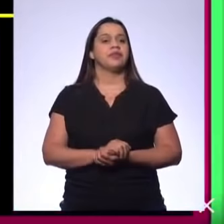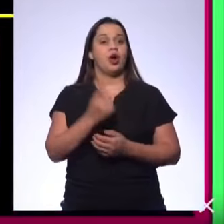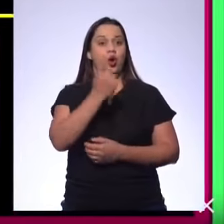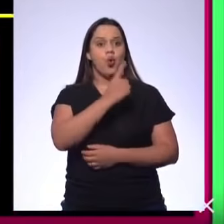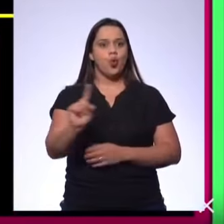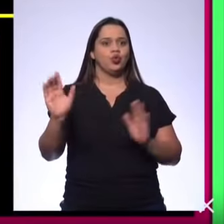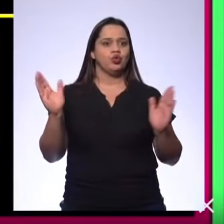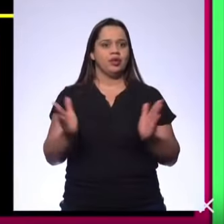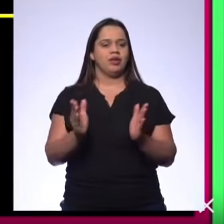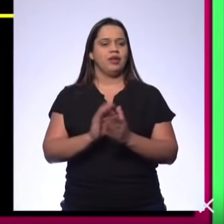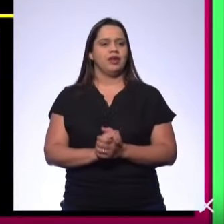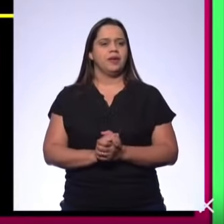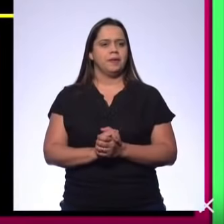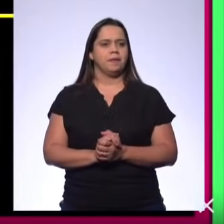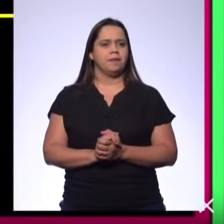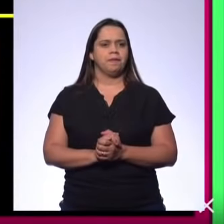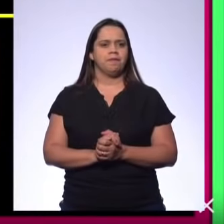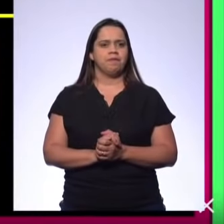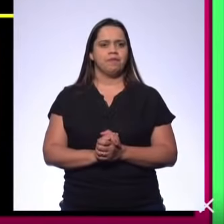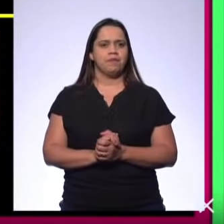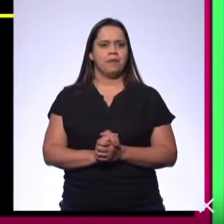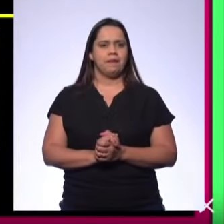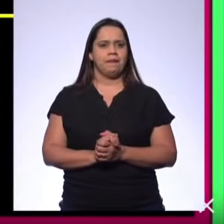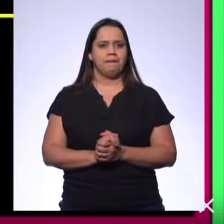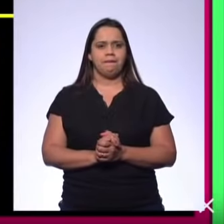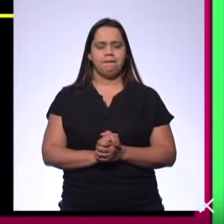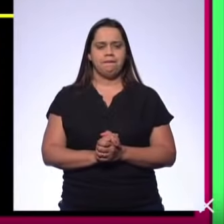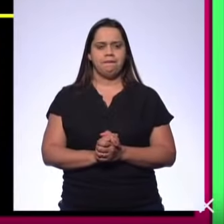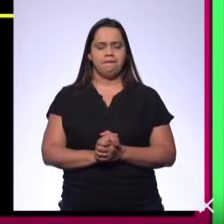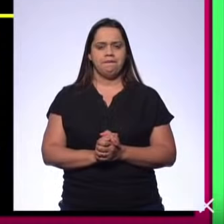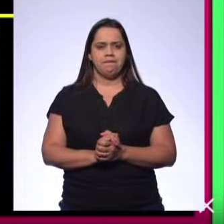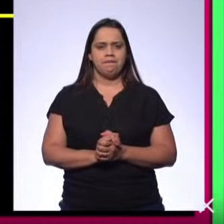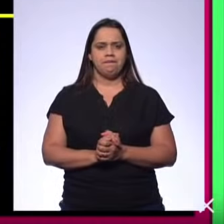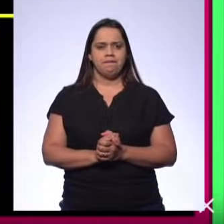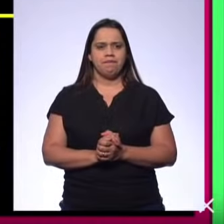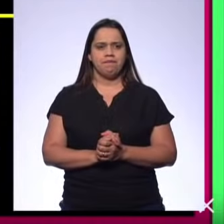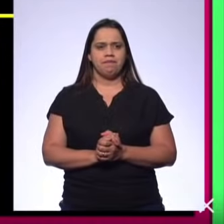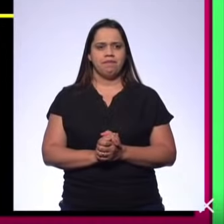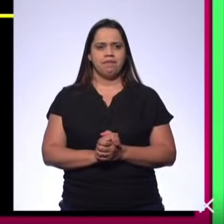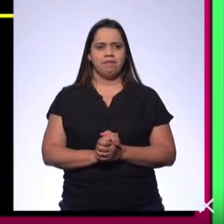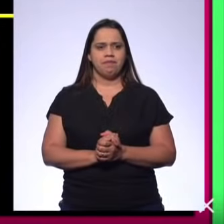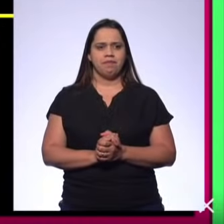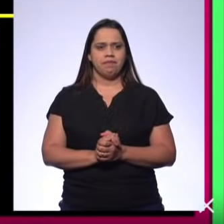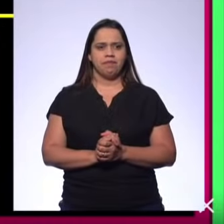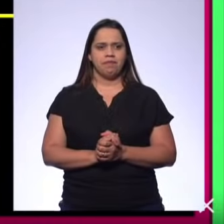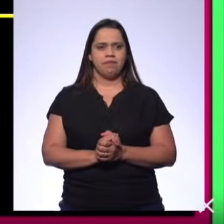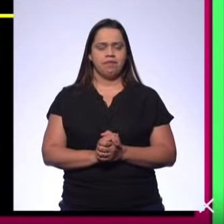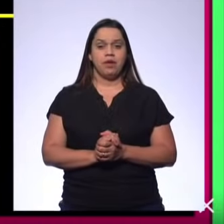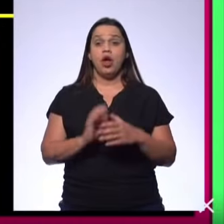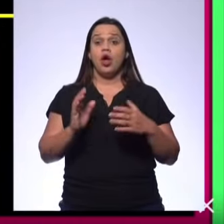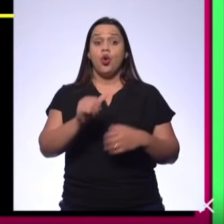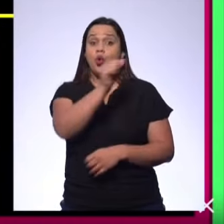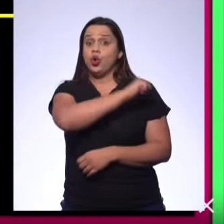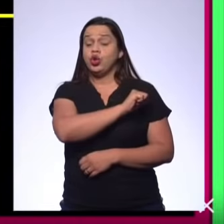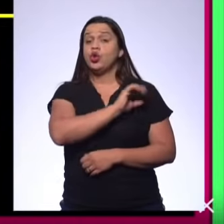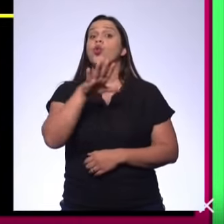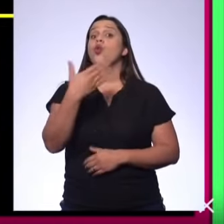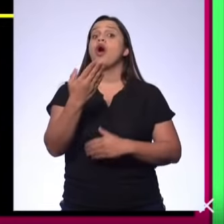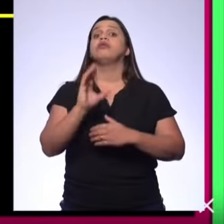última. When did the landslides happen in Rio de Janeiro? Quando os desmoronamentos aconteceram no Rio de